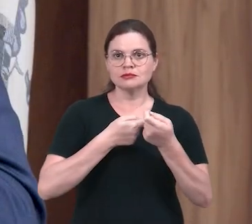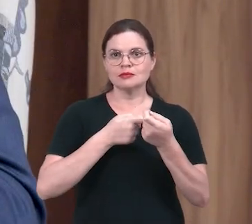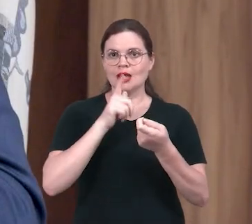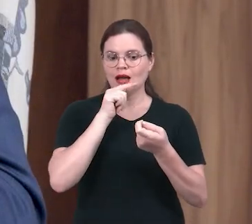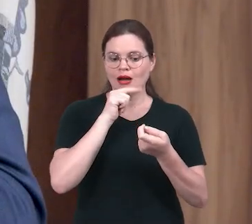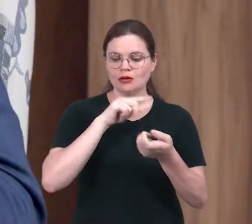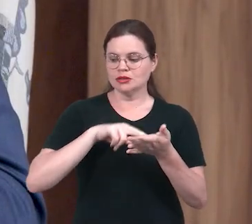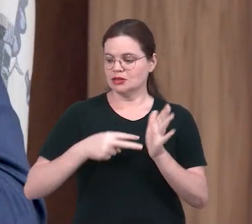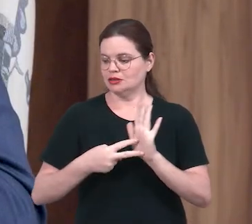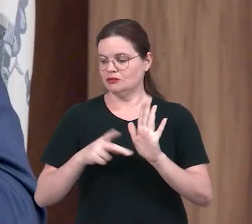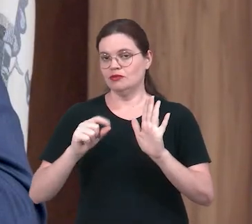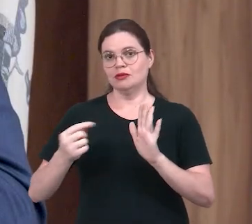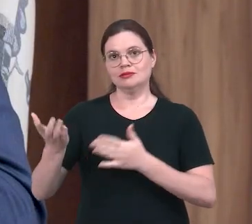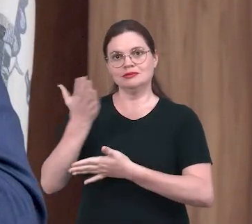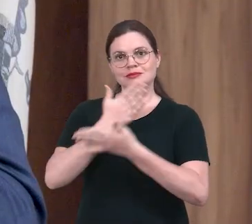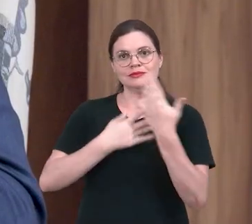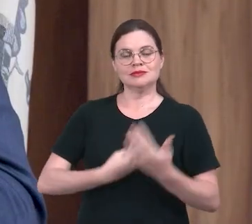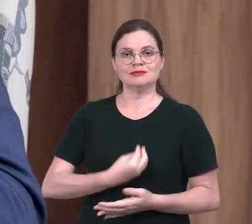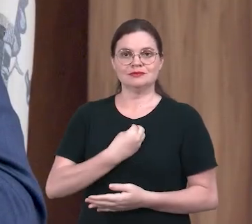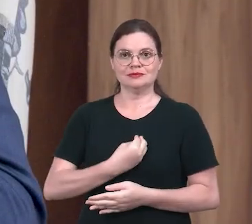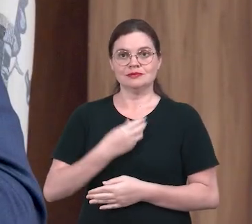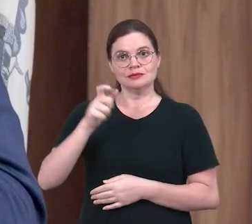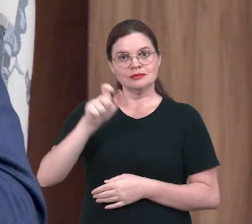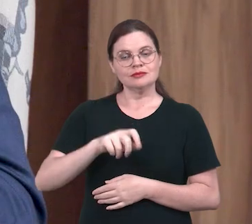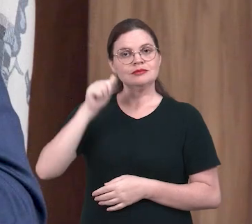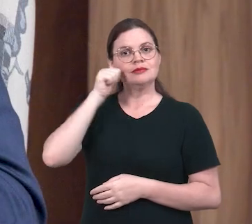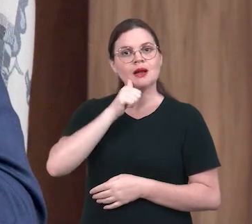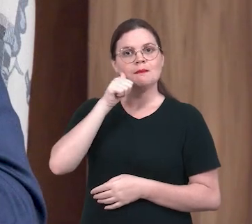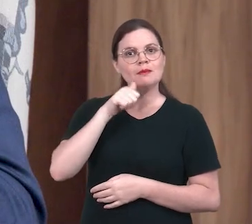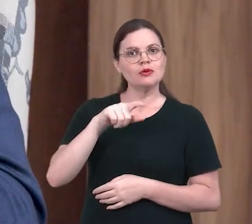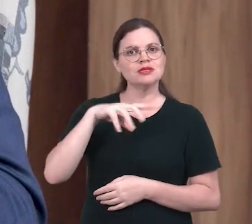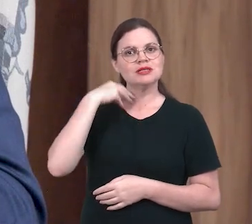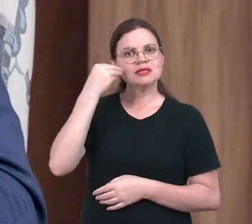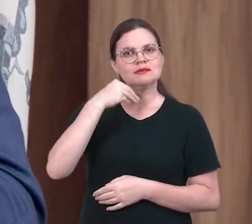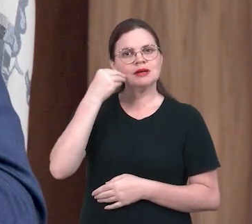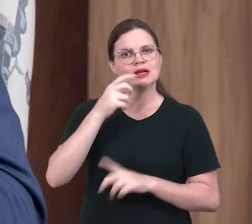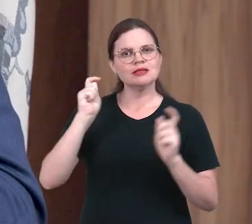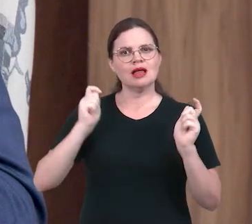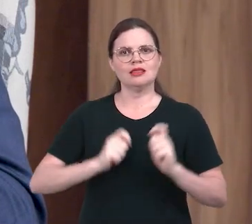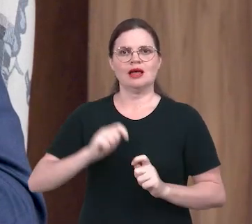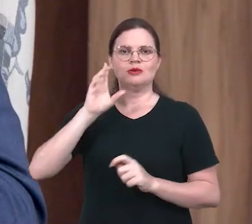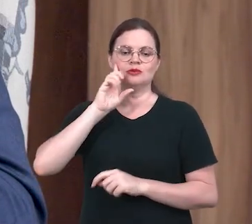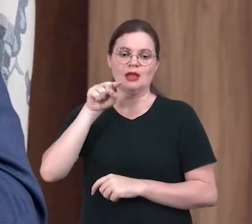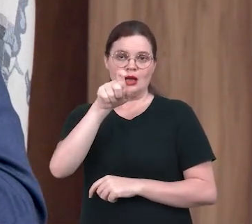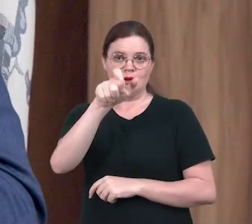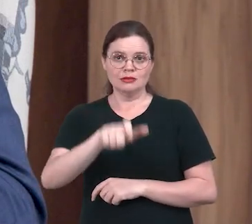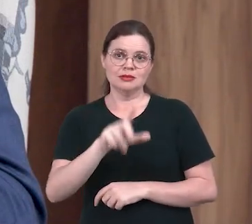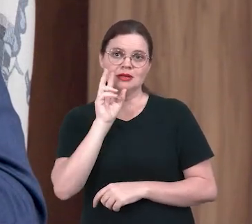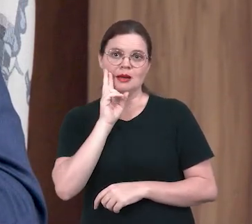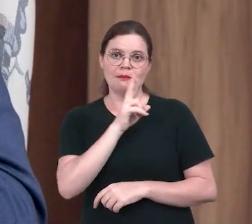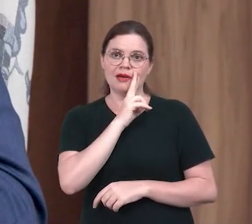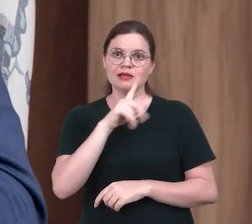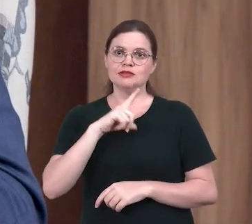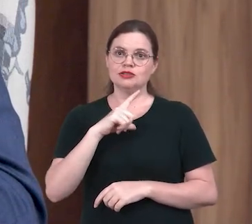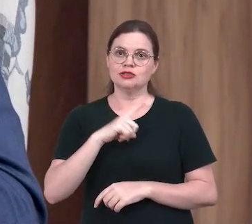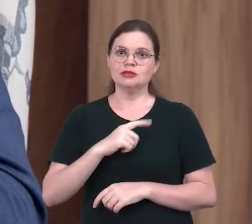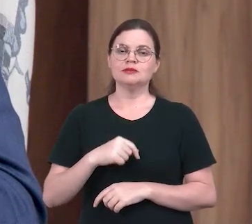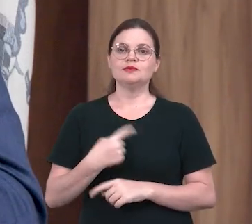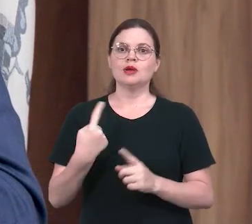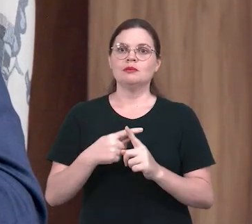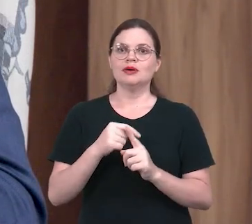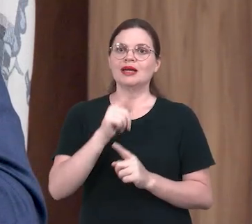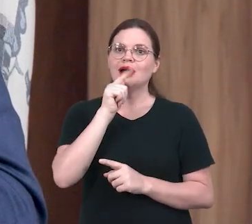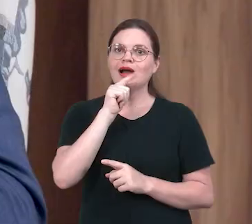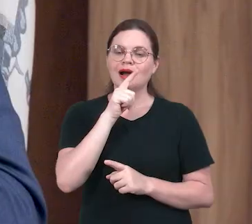água da vida. Ela era uma moça que tinha uma experiência com Deus. Ela era uma moça que tirava água